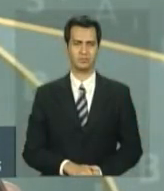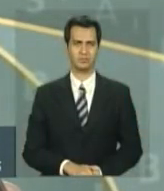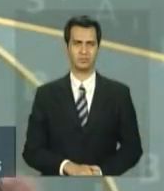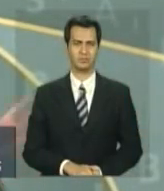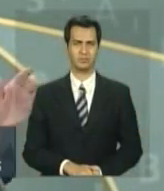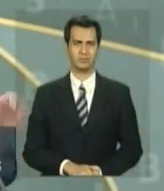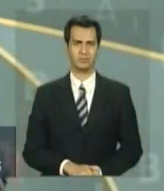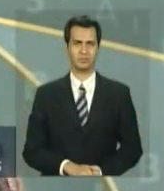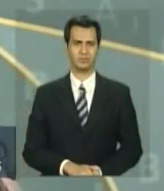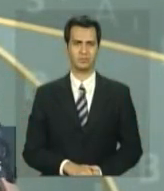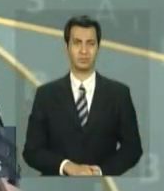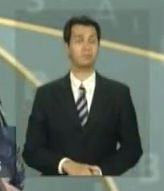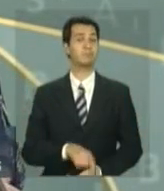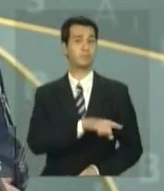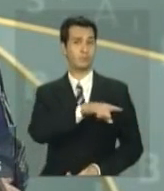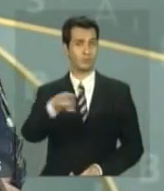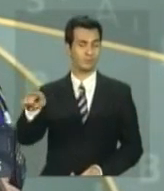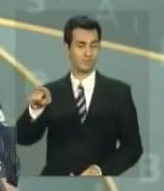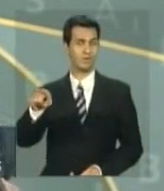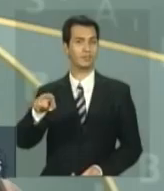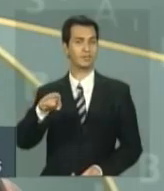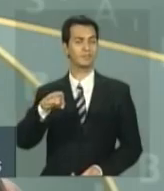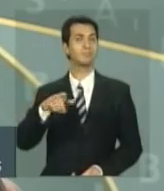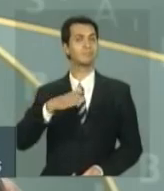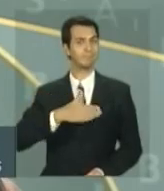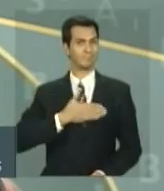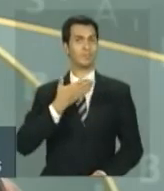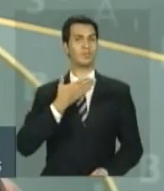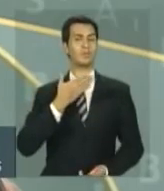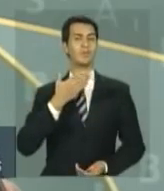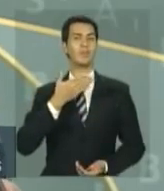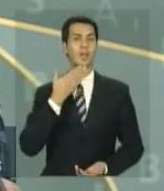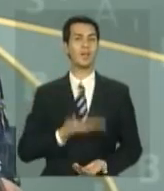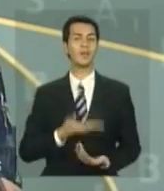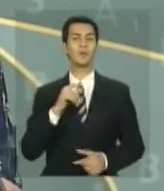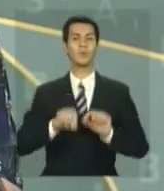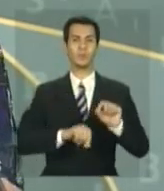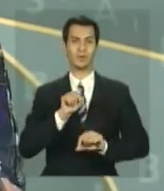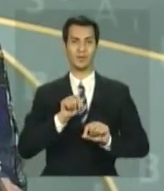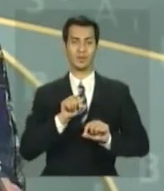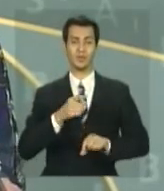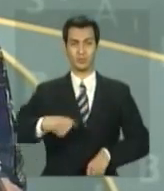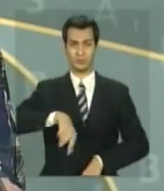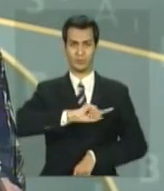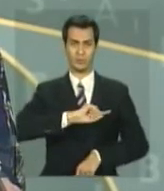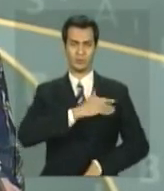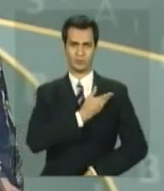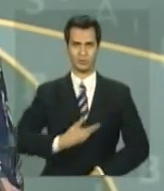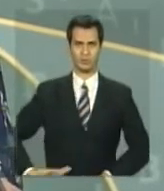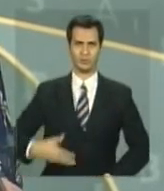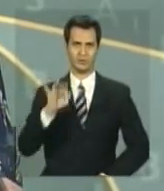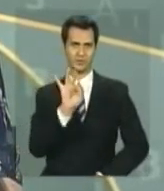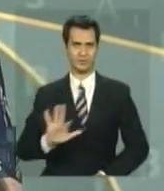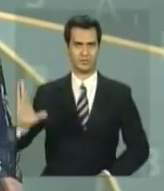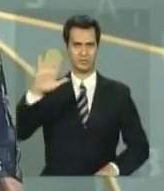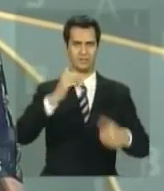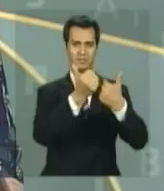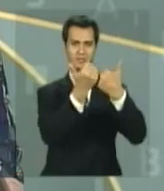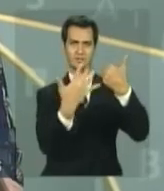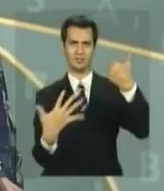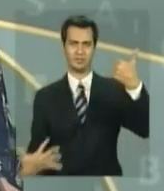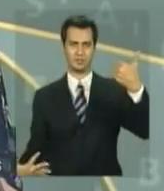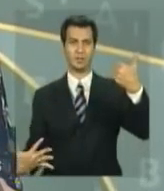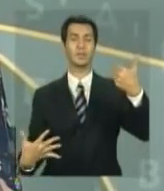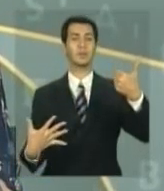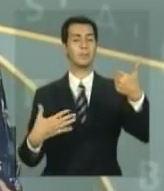E, para surpresa de vocês, eu digo que é um governo feminino, não apenas porque tem uma mulher